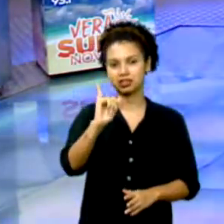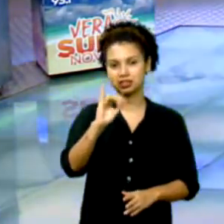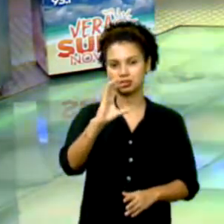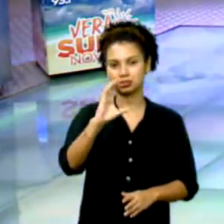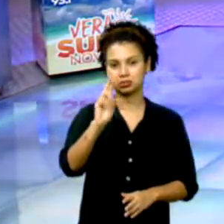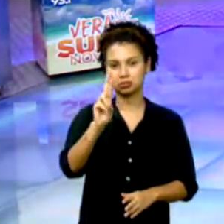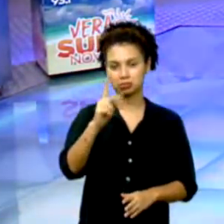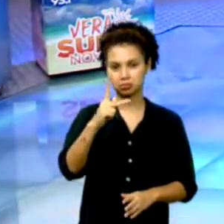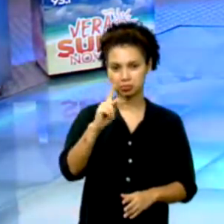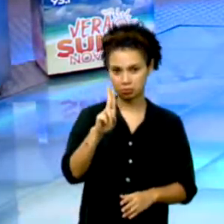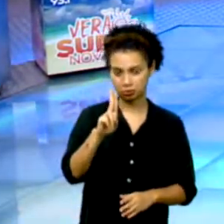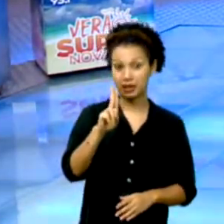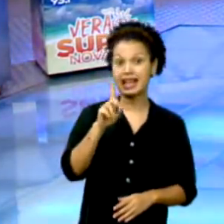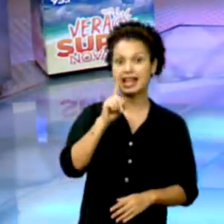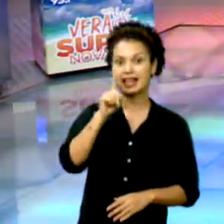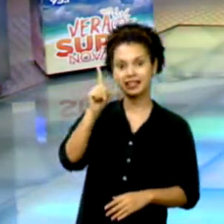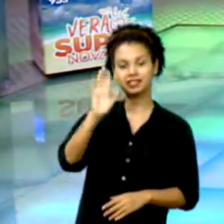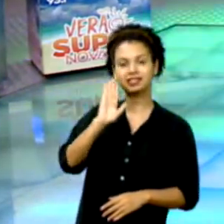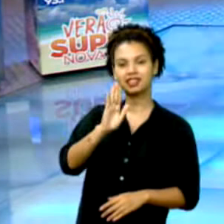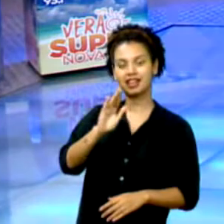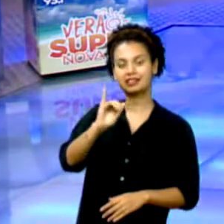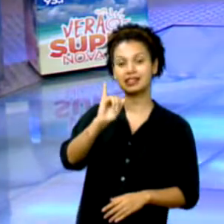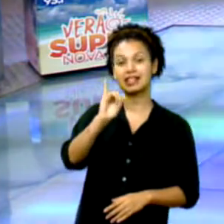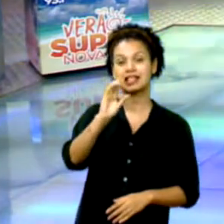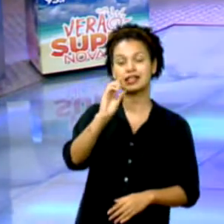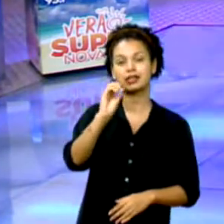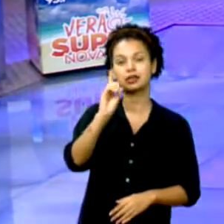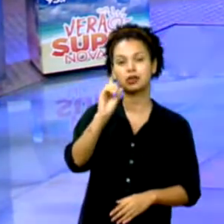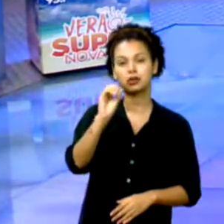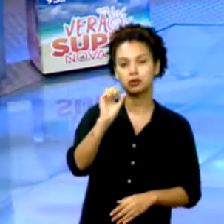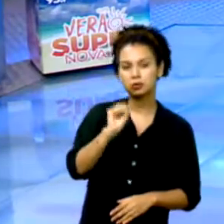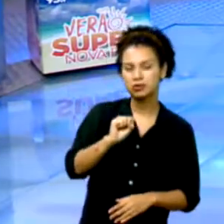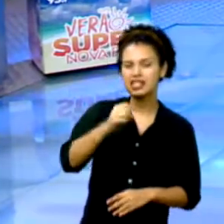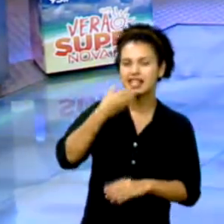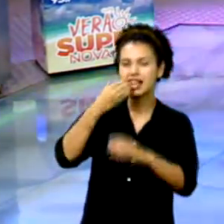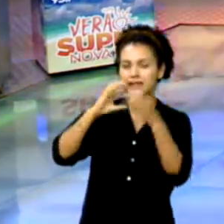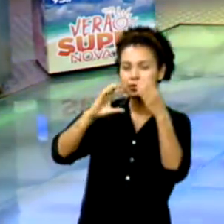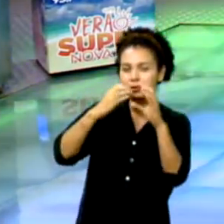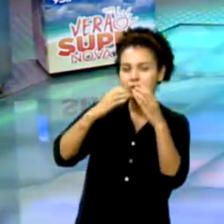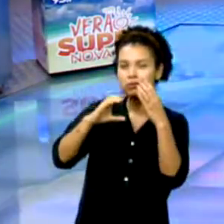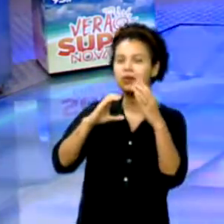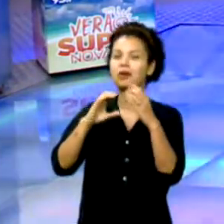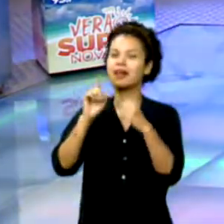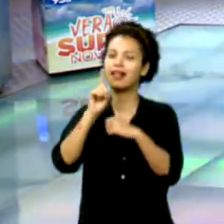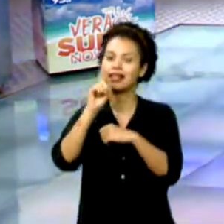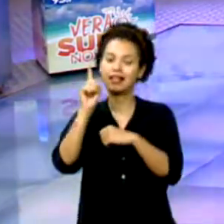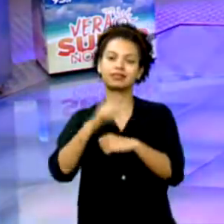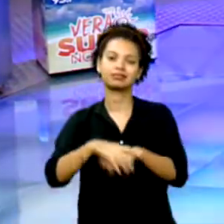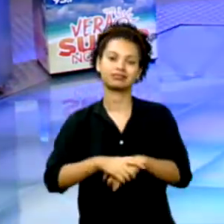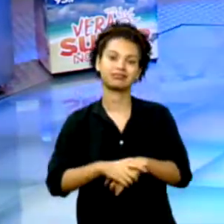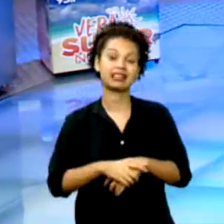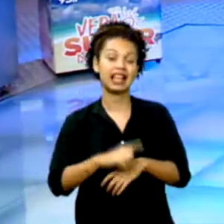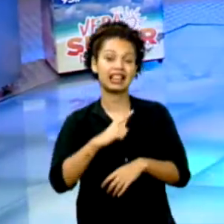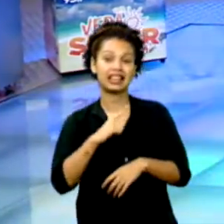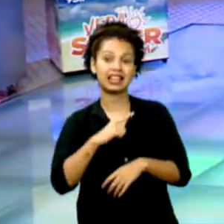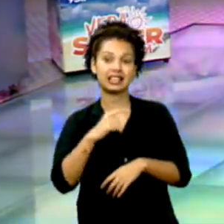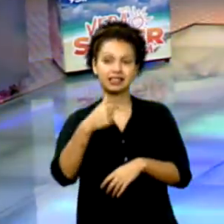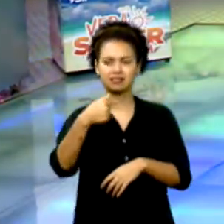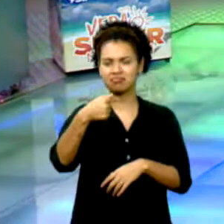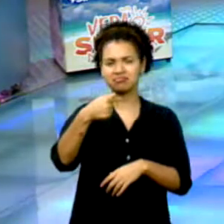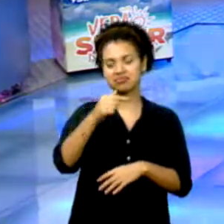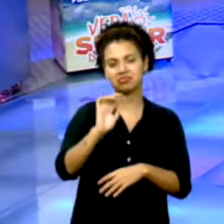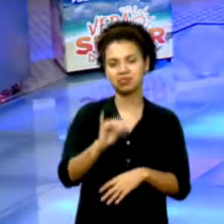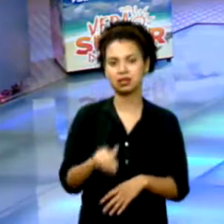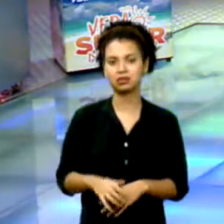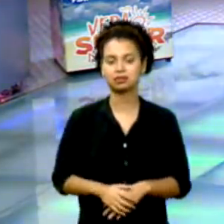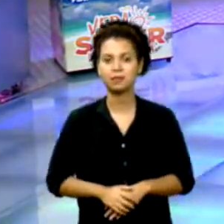programa Ídolos em 2017. São 7 álbuns gravados. Vamos receber meu amigo Isaac